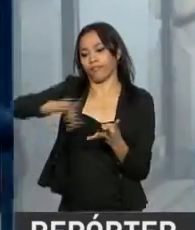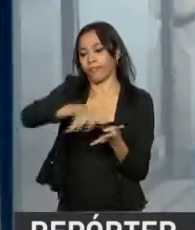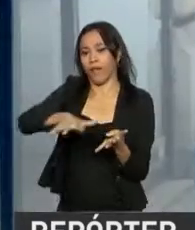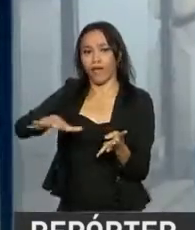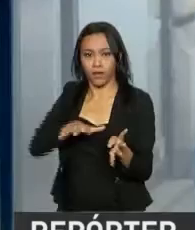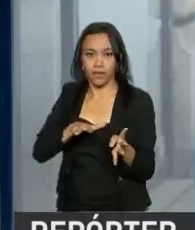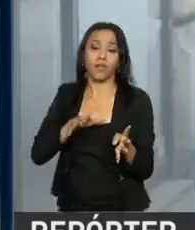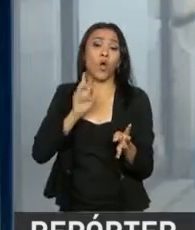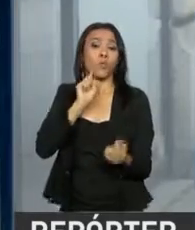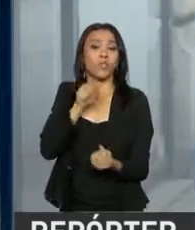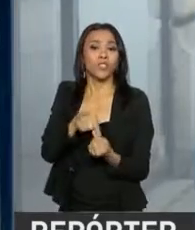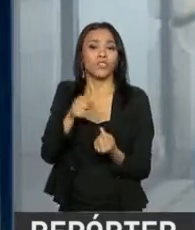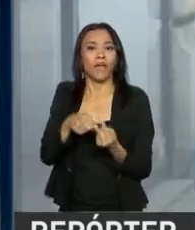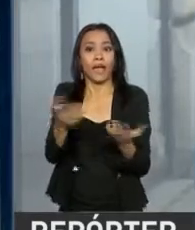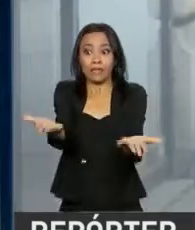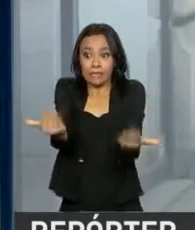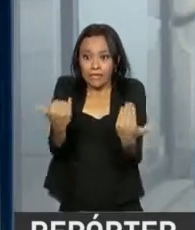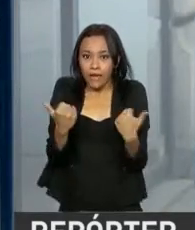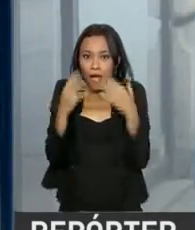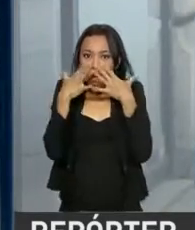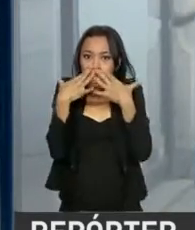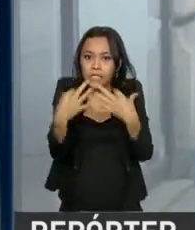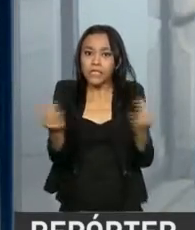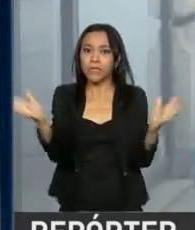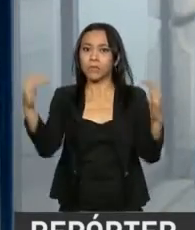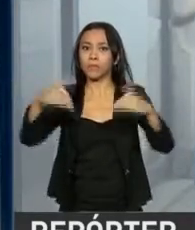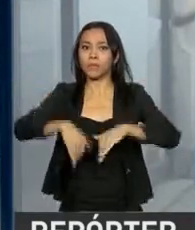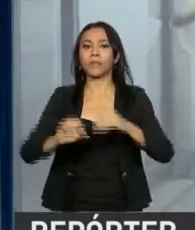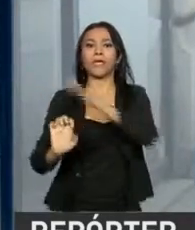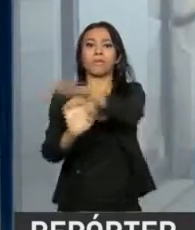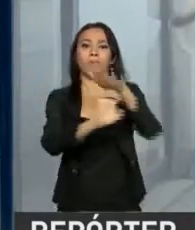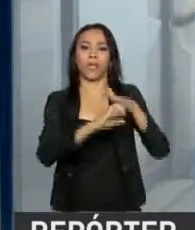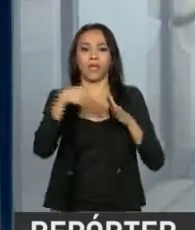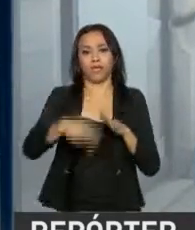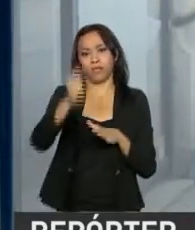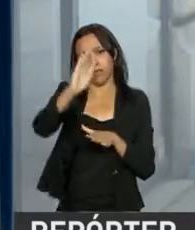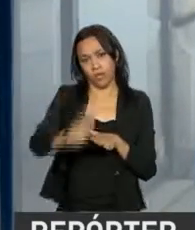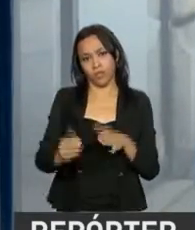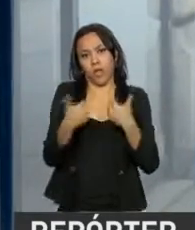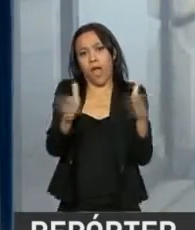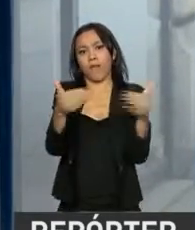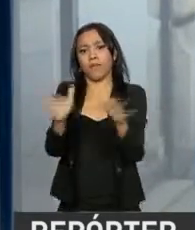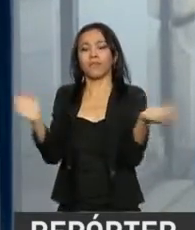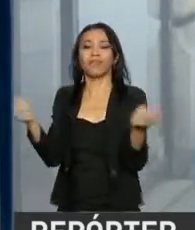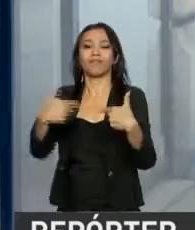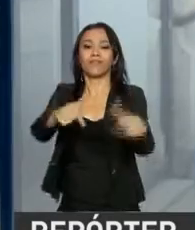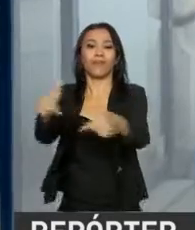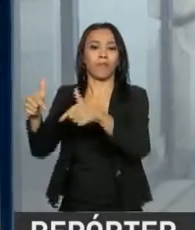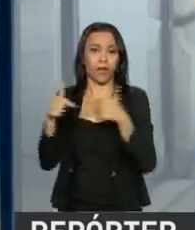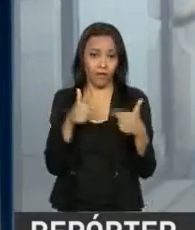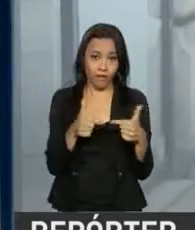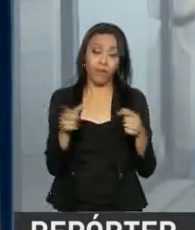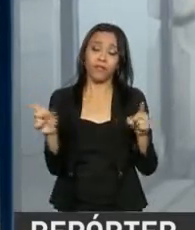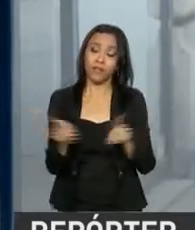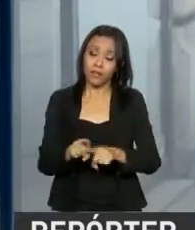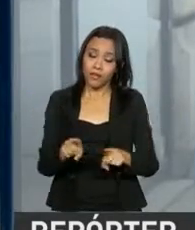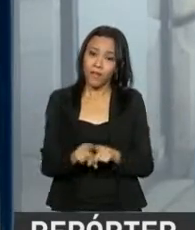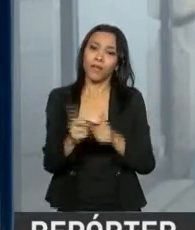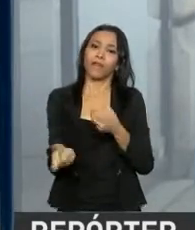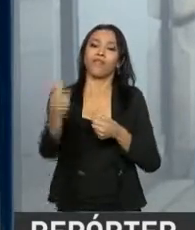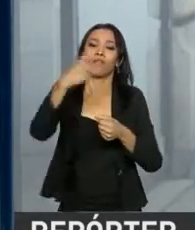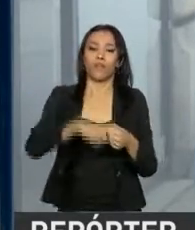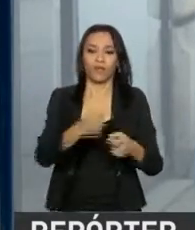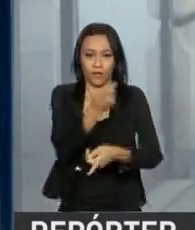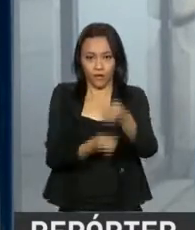atrair investimentos no Brasil e no exterior para gerar empregos no território brasileiro e também retomar